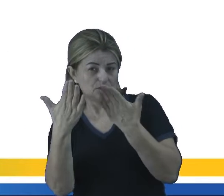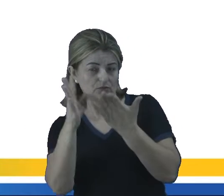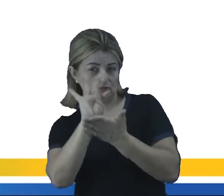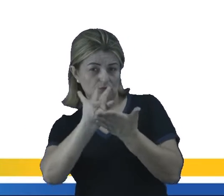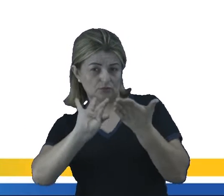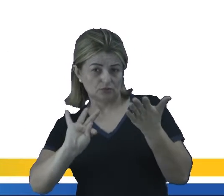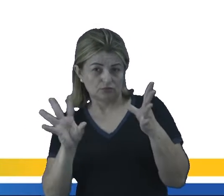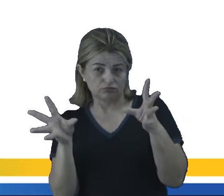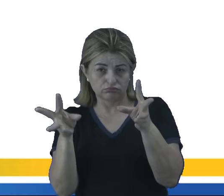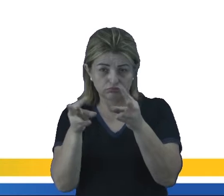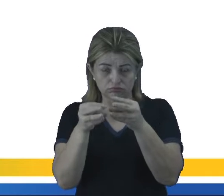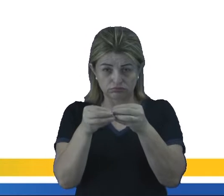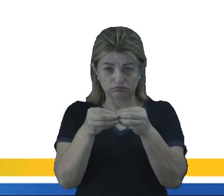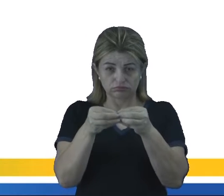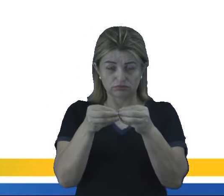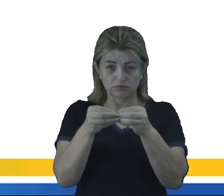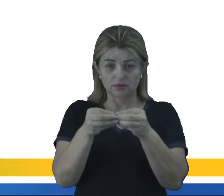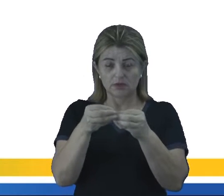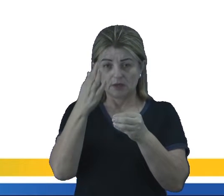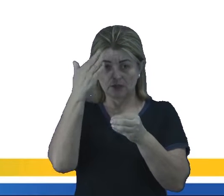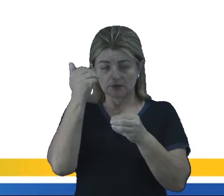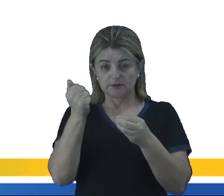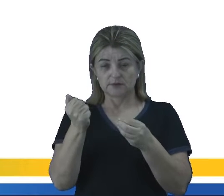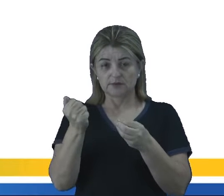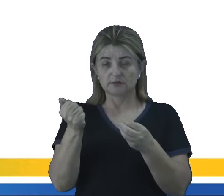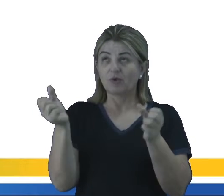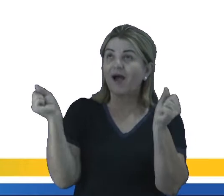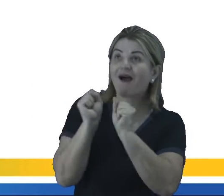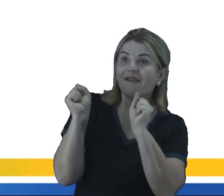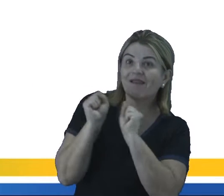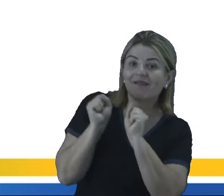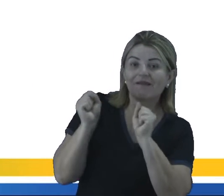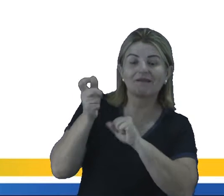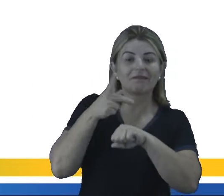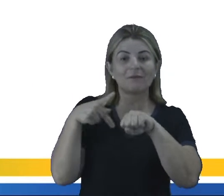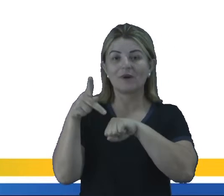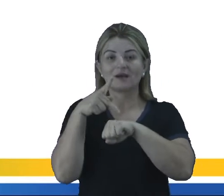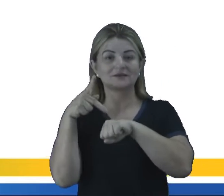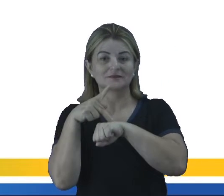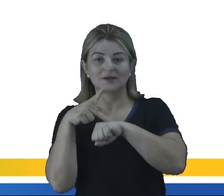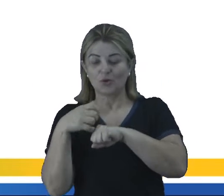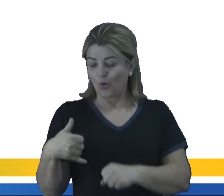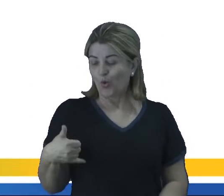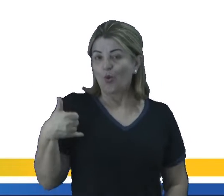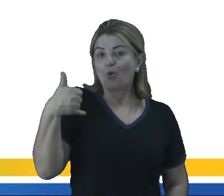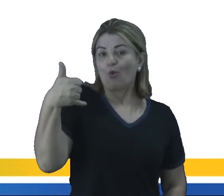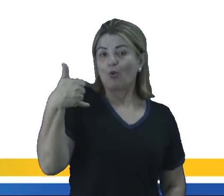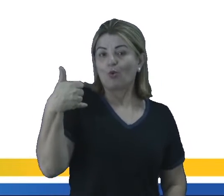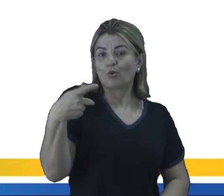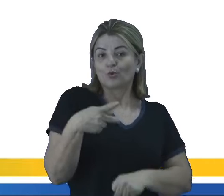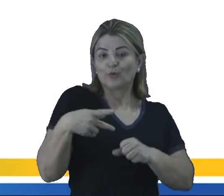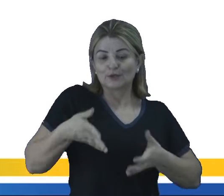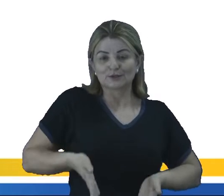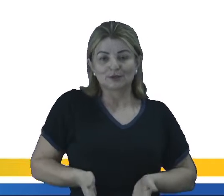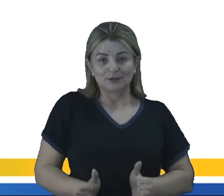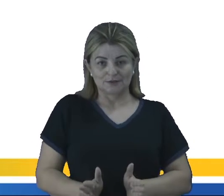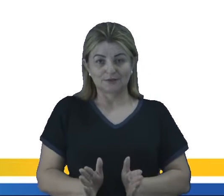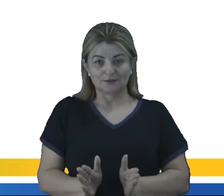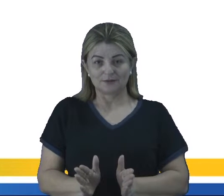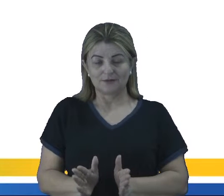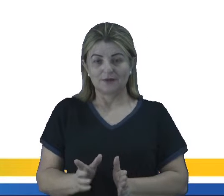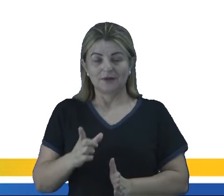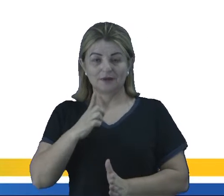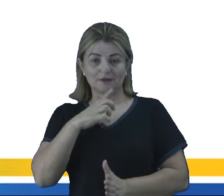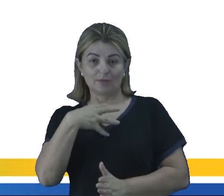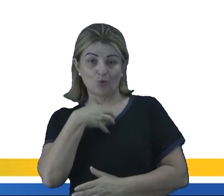sofrimento, mas de novo não está no texto. Nossa, gente, que questão, assim, complicada de você escolher um gabarito.